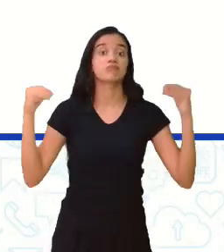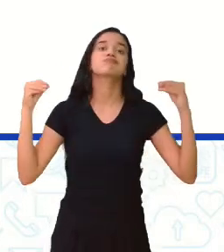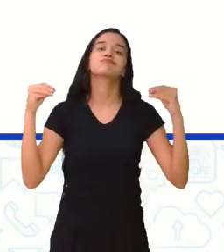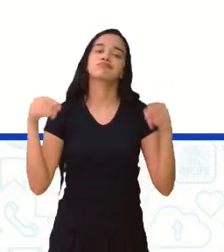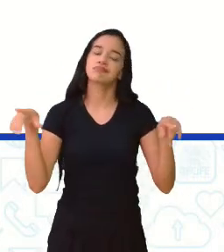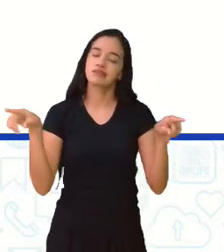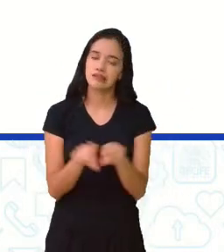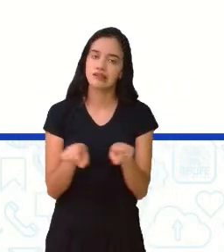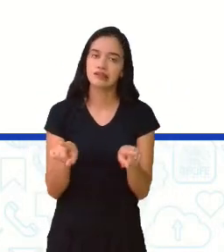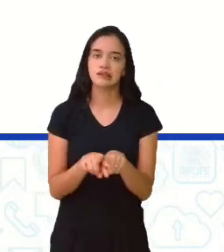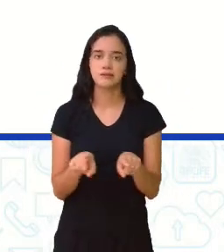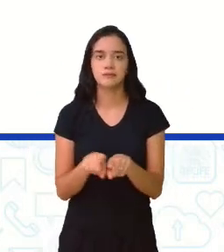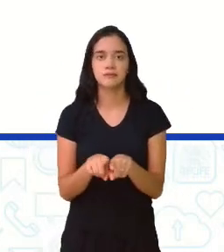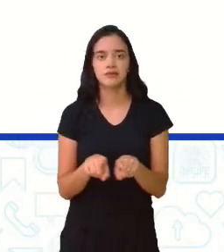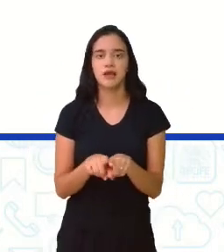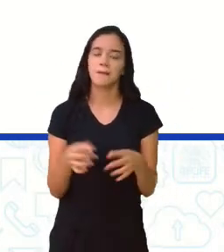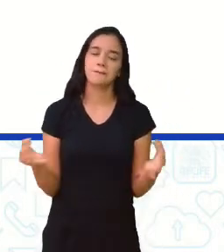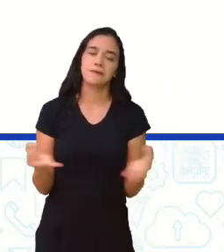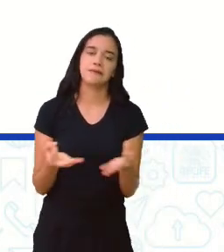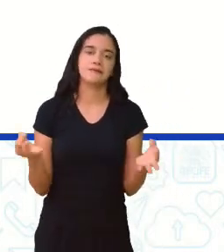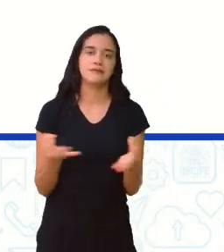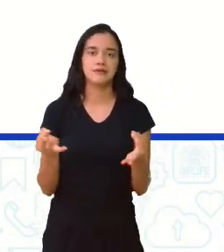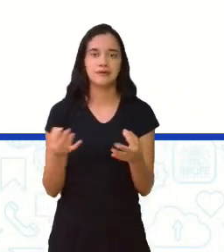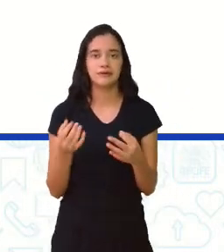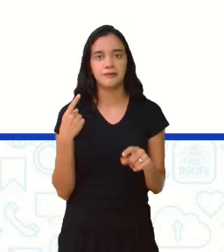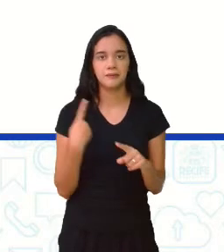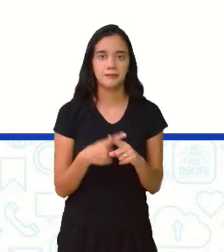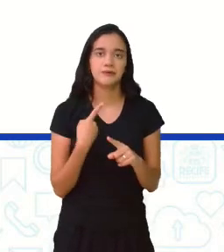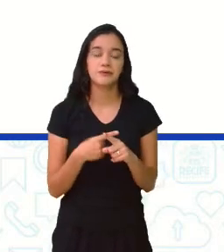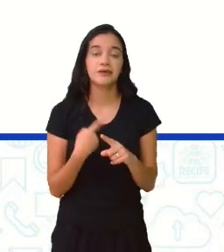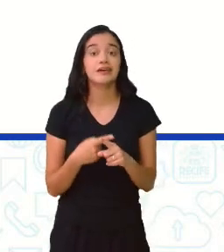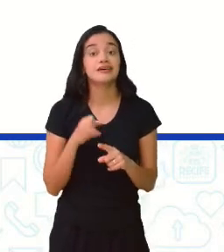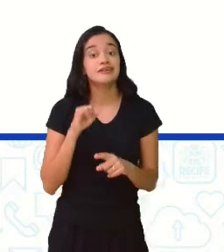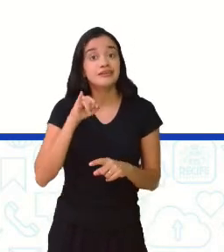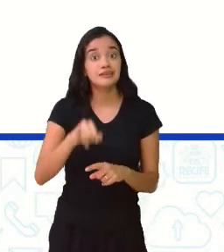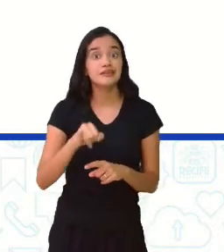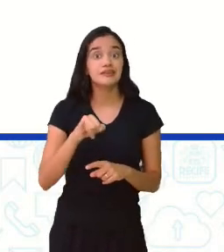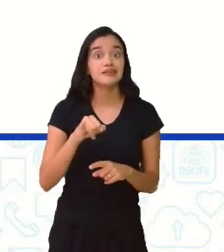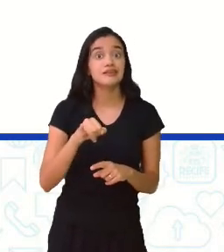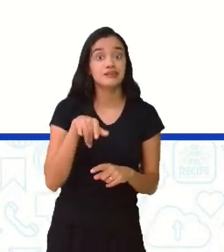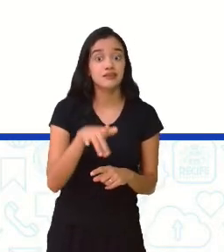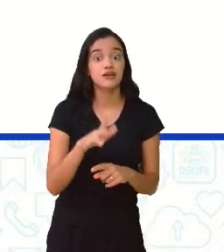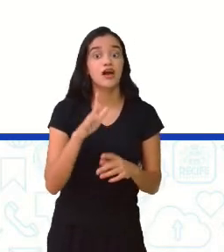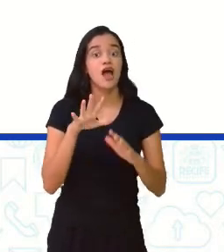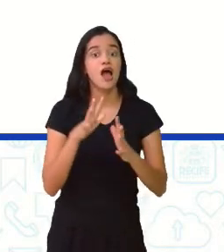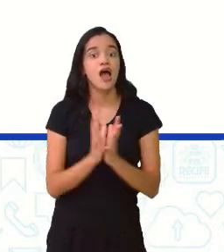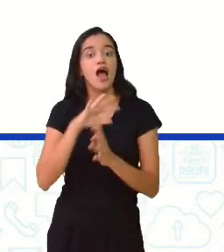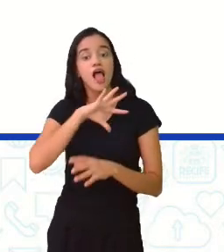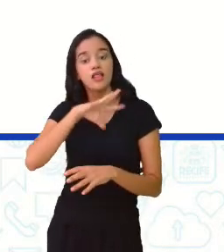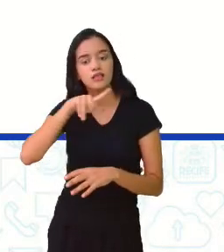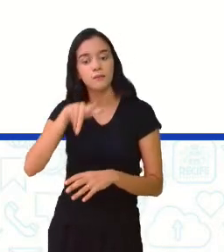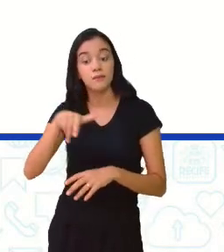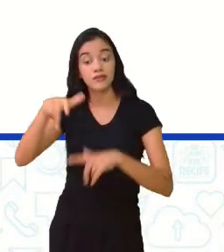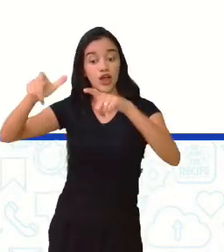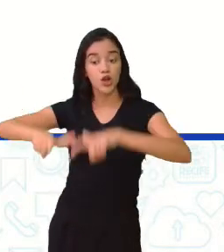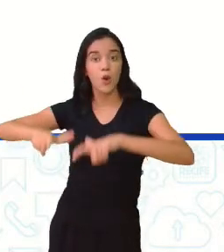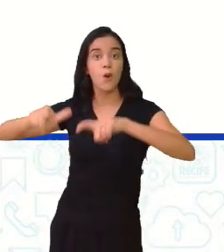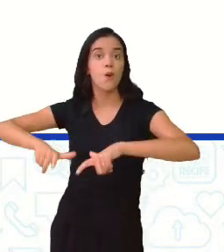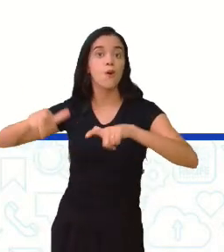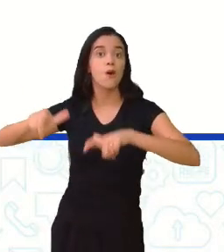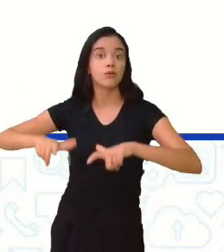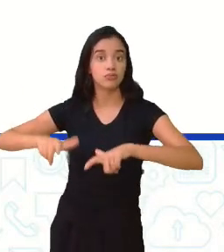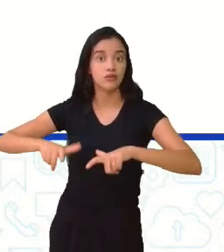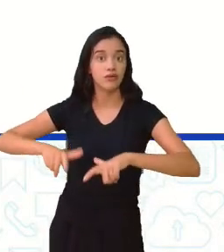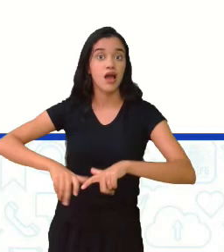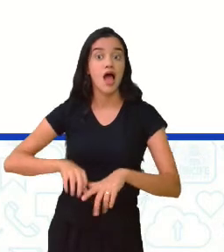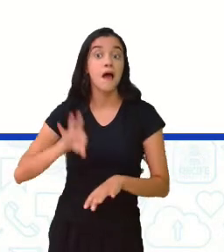Extinção de espécies, perfeito. Porque se aquela espécie for daquele ambiente somente, né? Então a